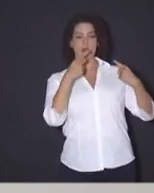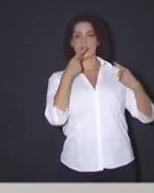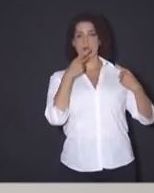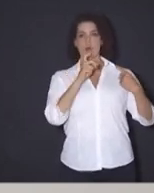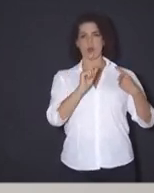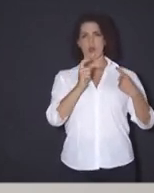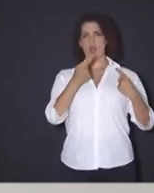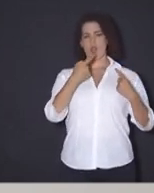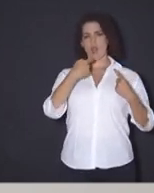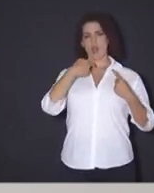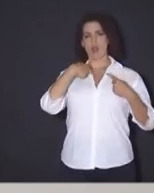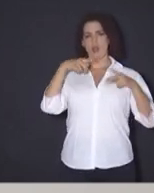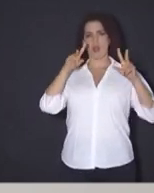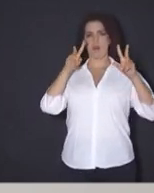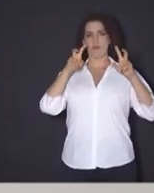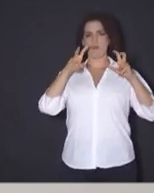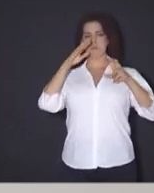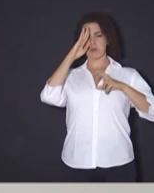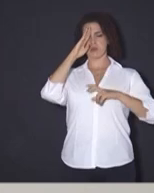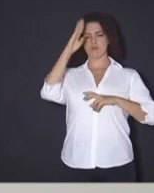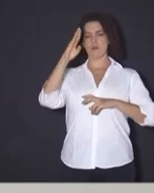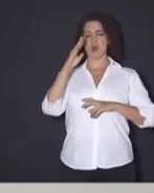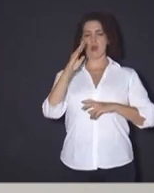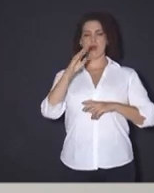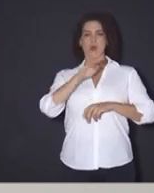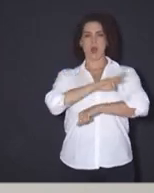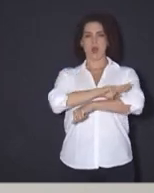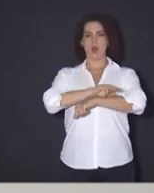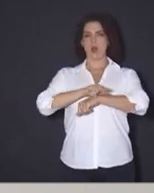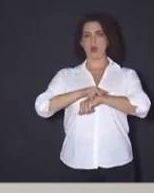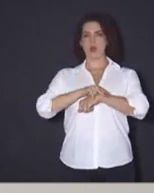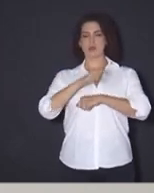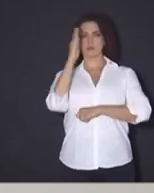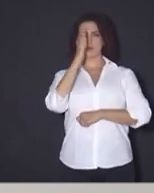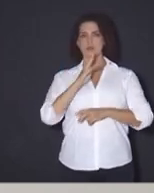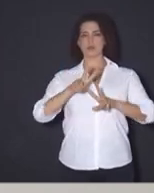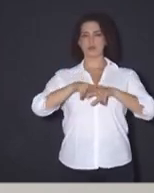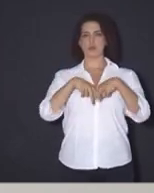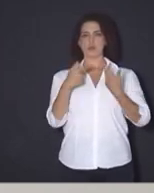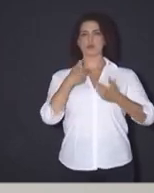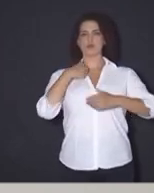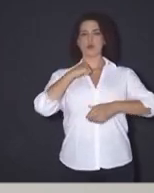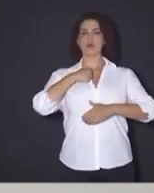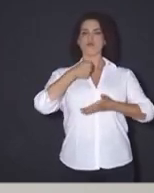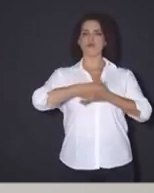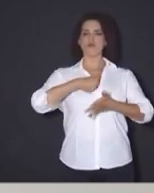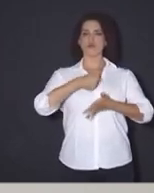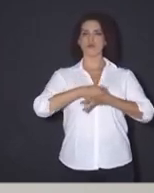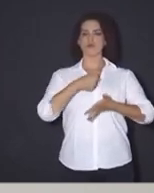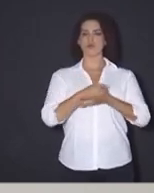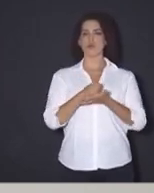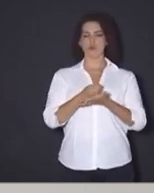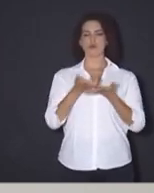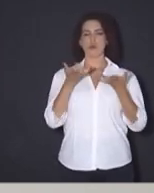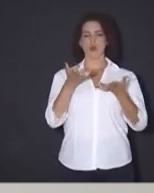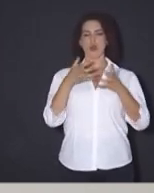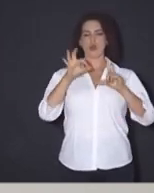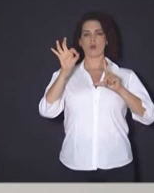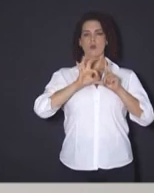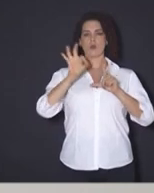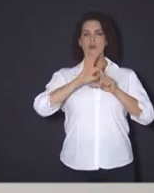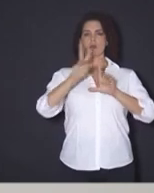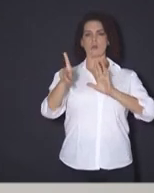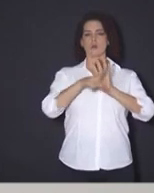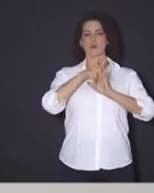ícone da racialização oficial do brasil que defende as cotas negros que é hoje que